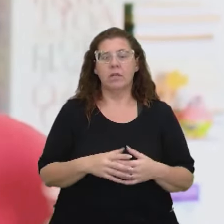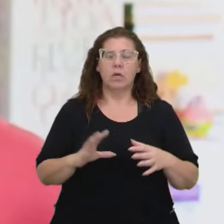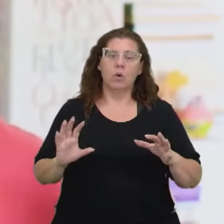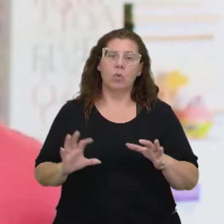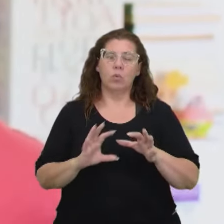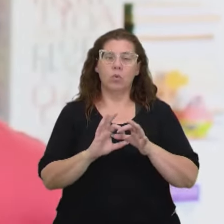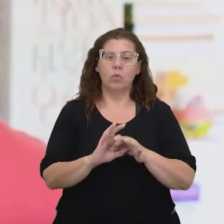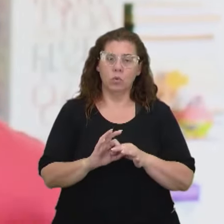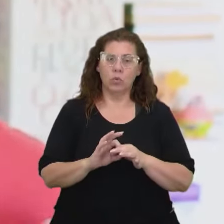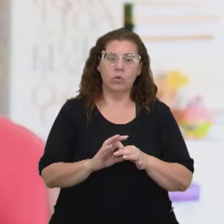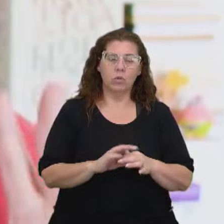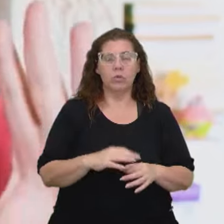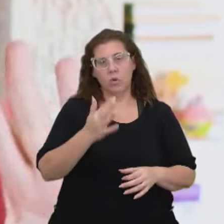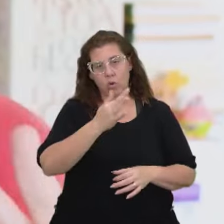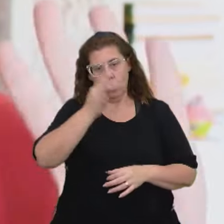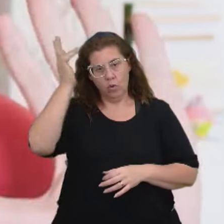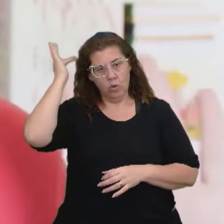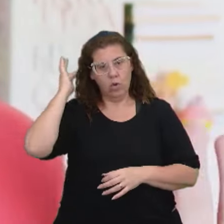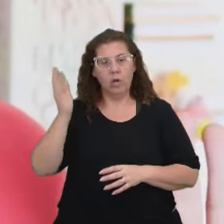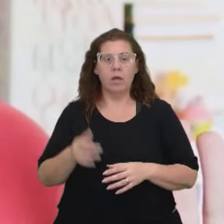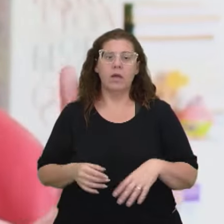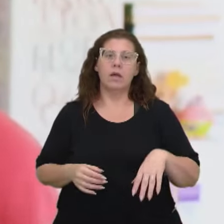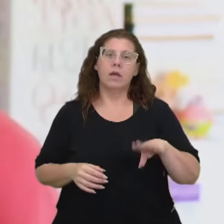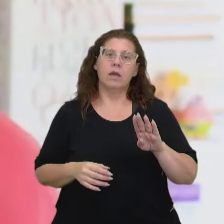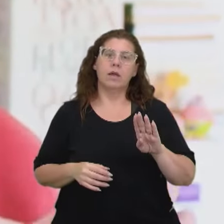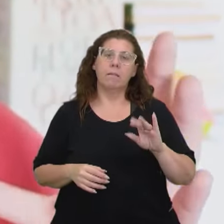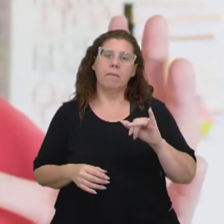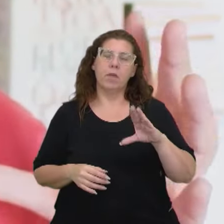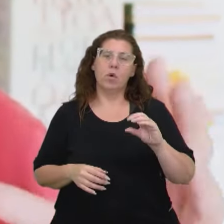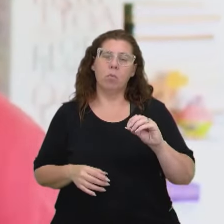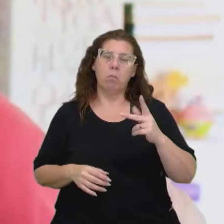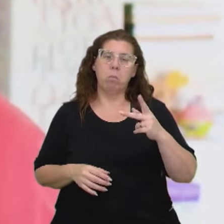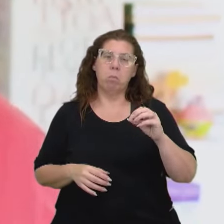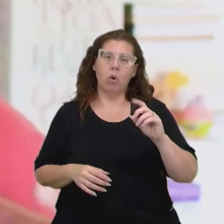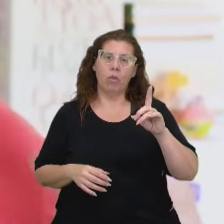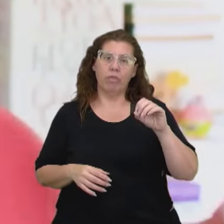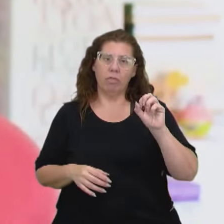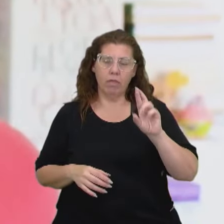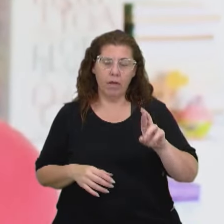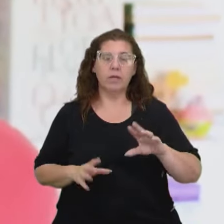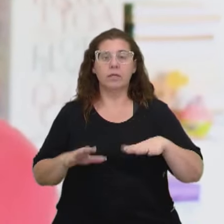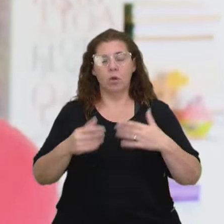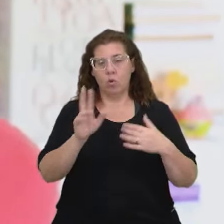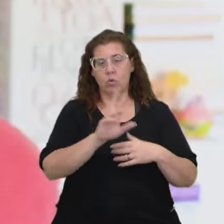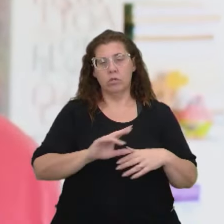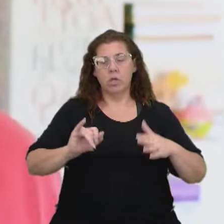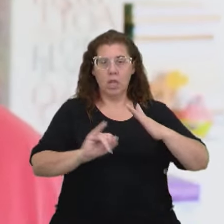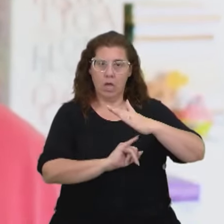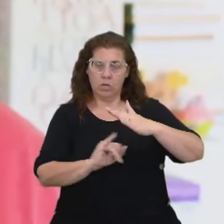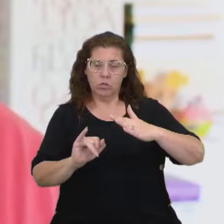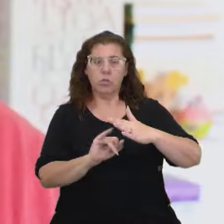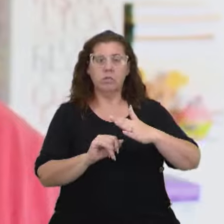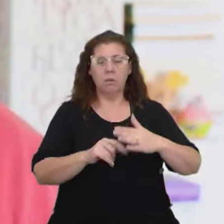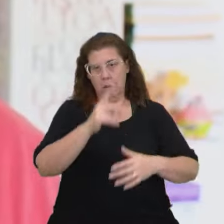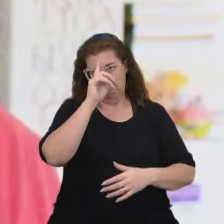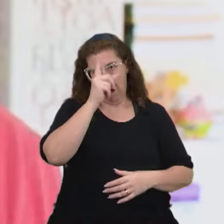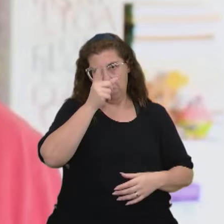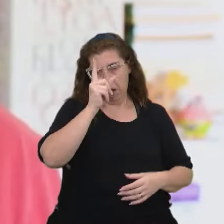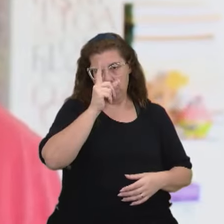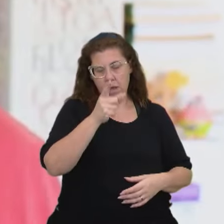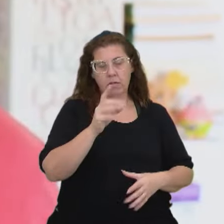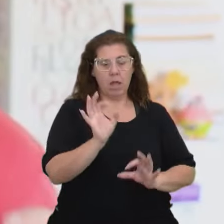àquilo que o Foucault chama de biopoder, ou seja, é o uso das instituições para dominar e